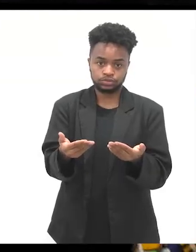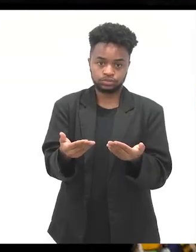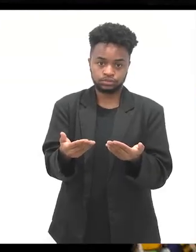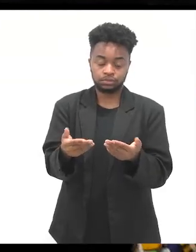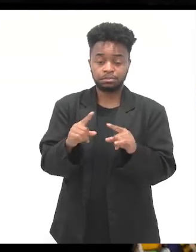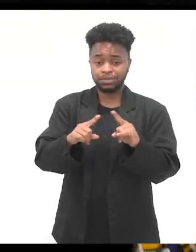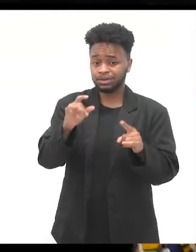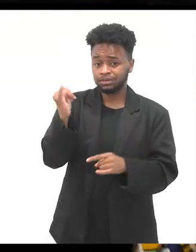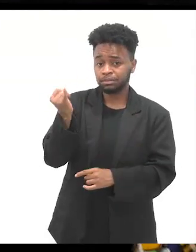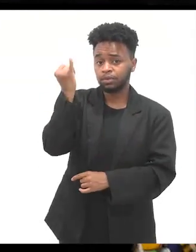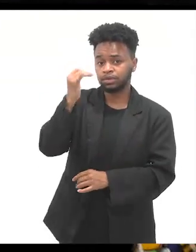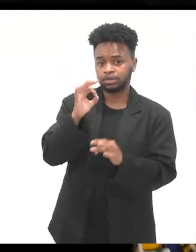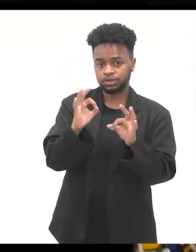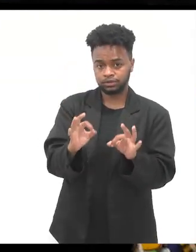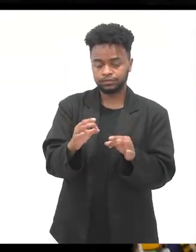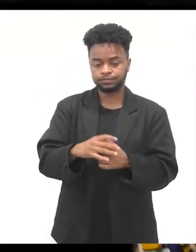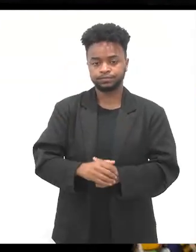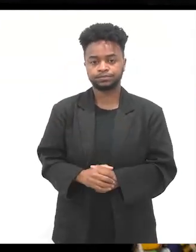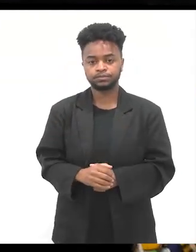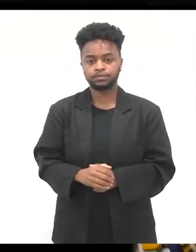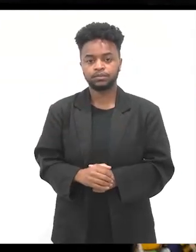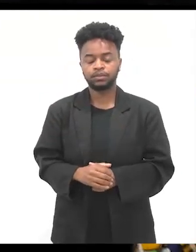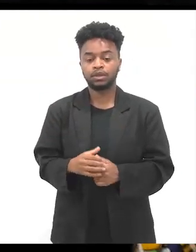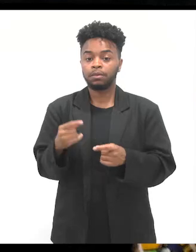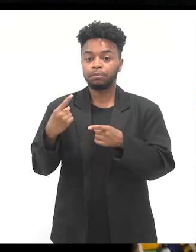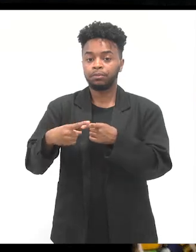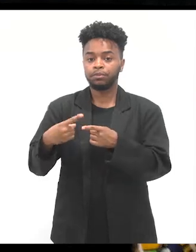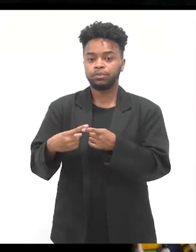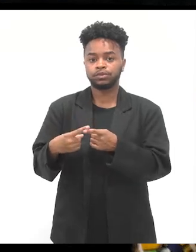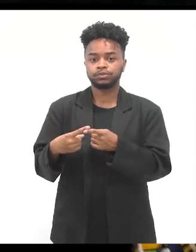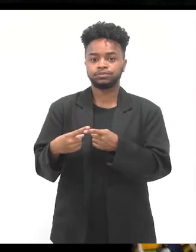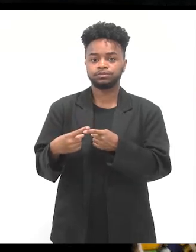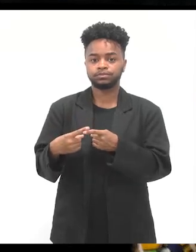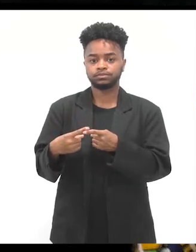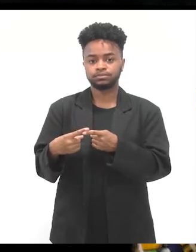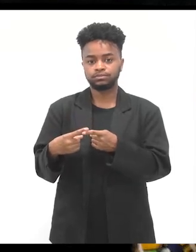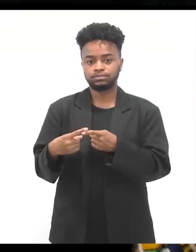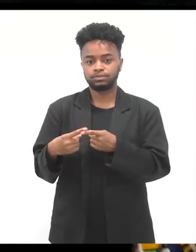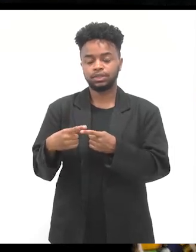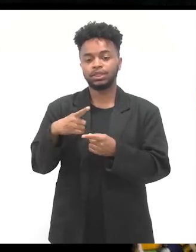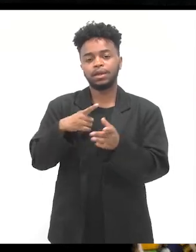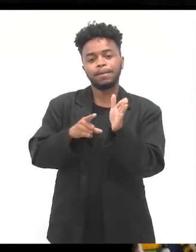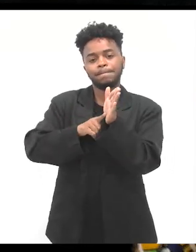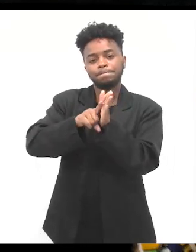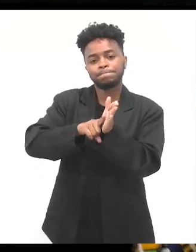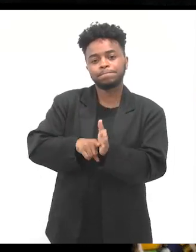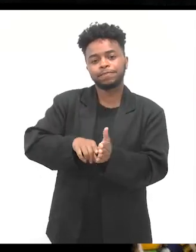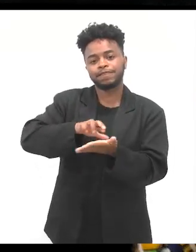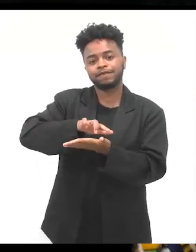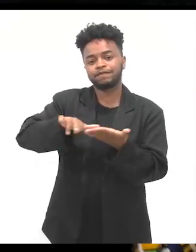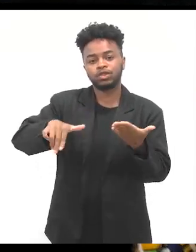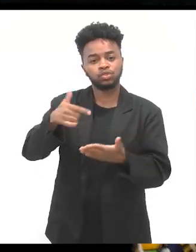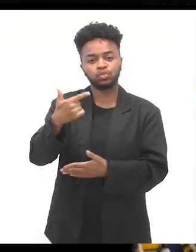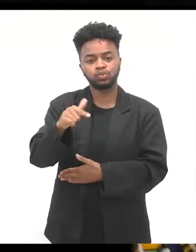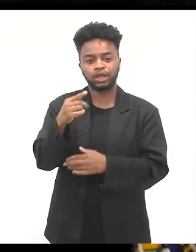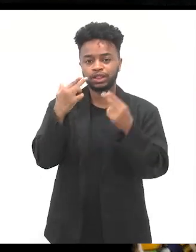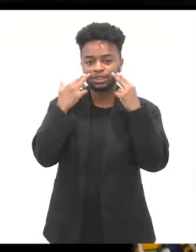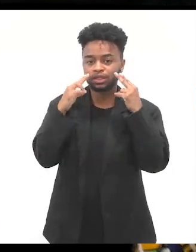por exemplo, é fundamental, porque é isso. A gente tem muitas pesquisas que